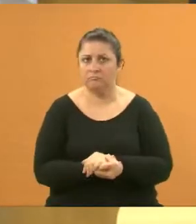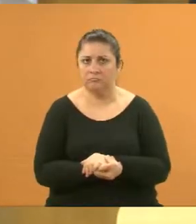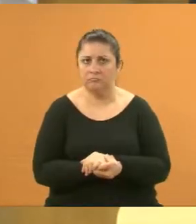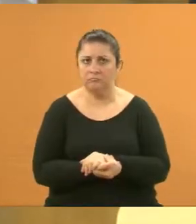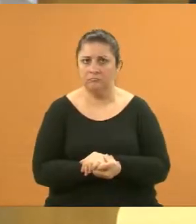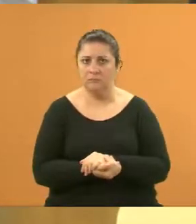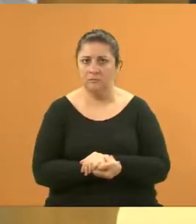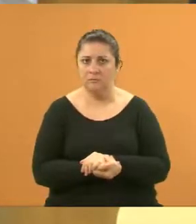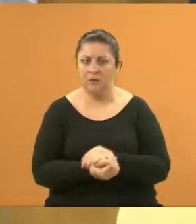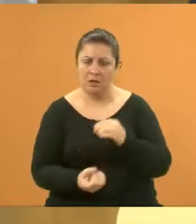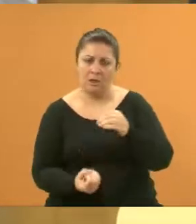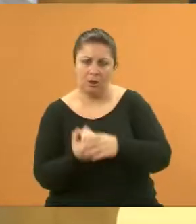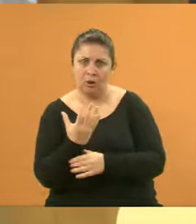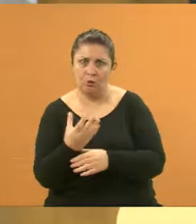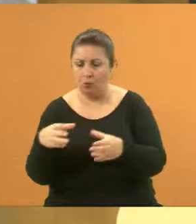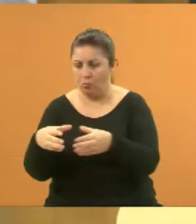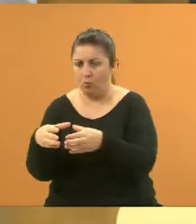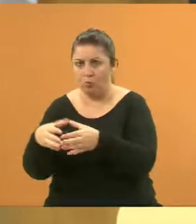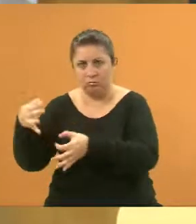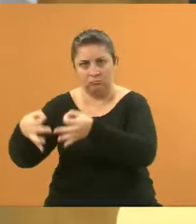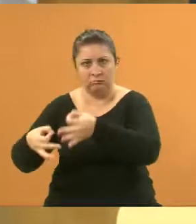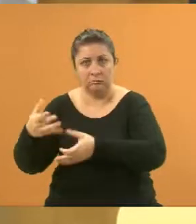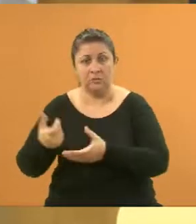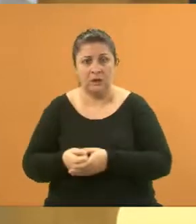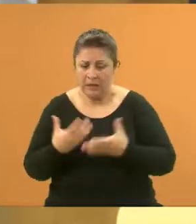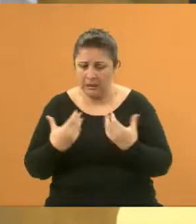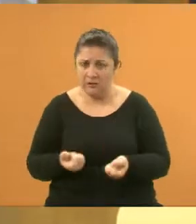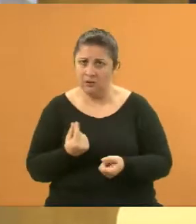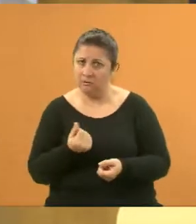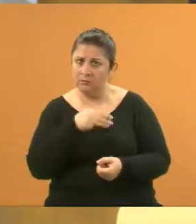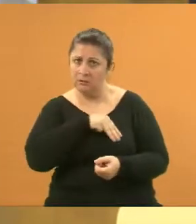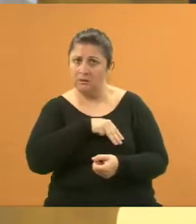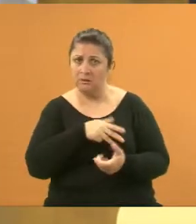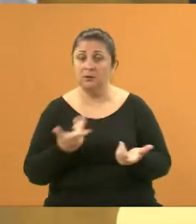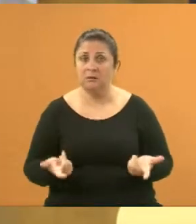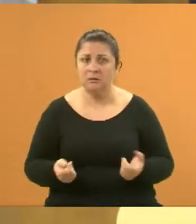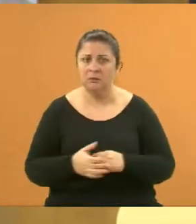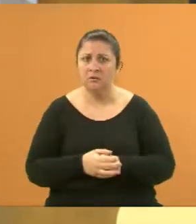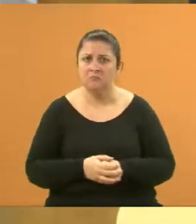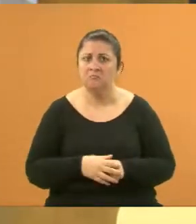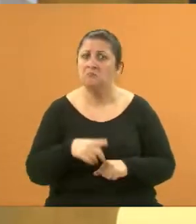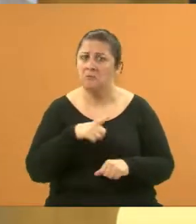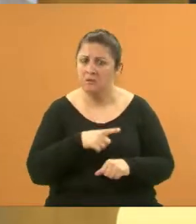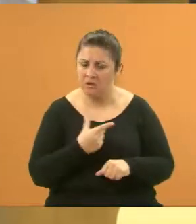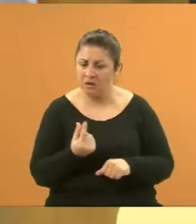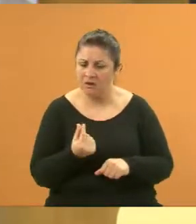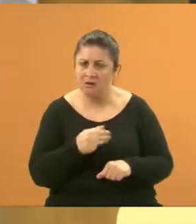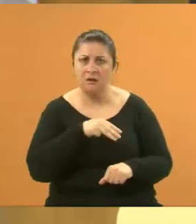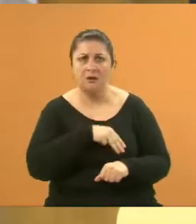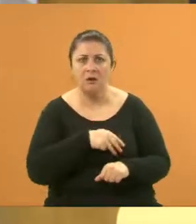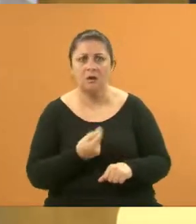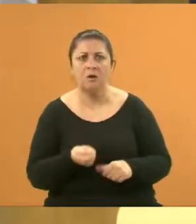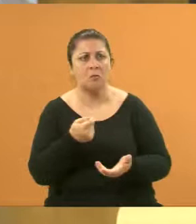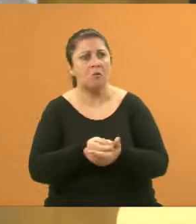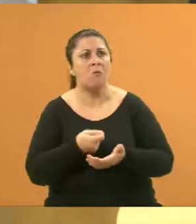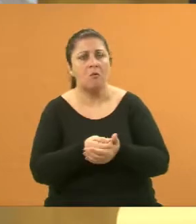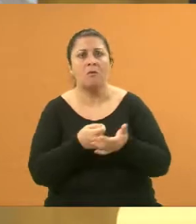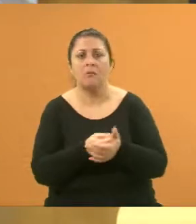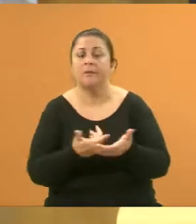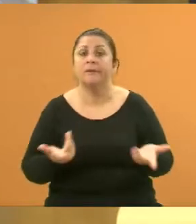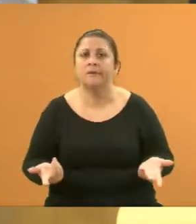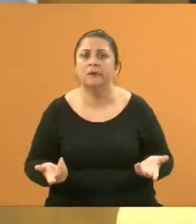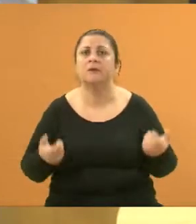aqui criada a consultoria jurídica, recebem para isso, recebe honorários em cima do que cobrar, os honorários de sucumbência,